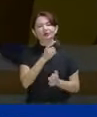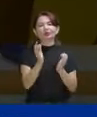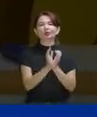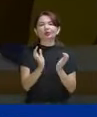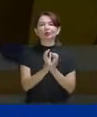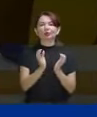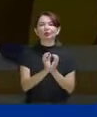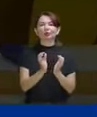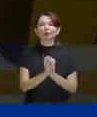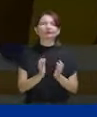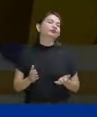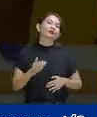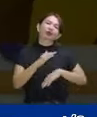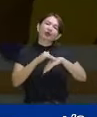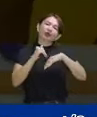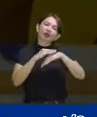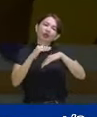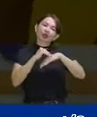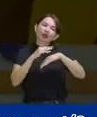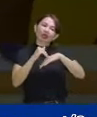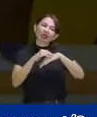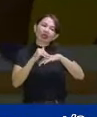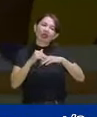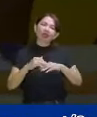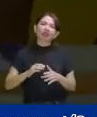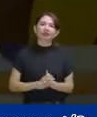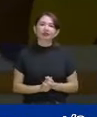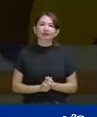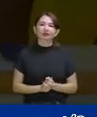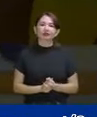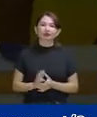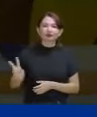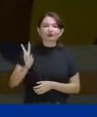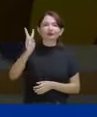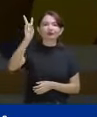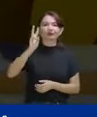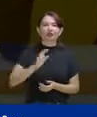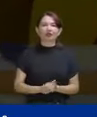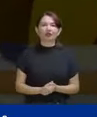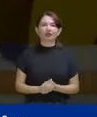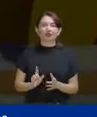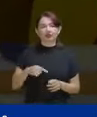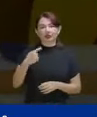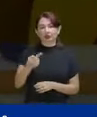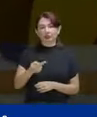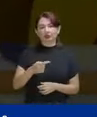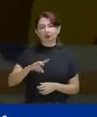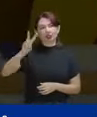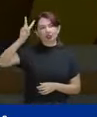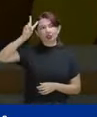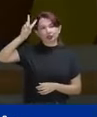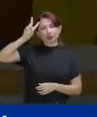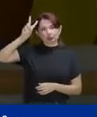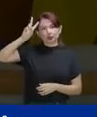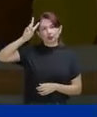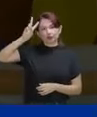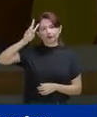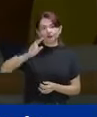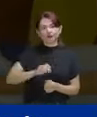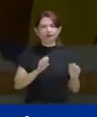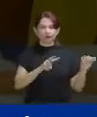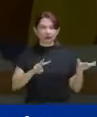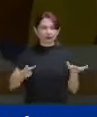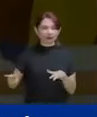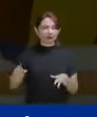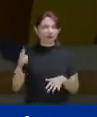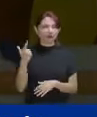equipe, e é com muito carinho que registro essa vitória do Anderson. Dizer que a nossa próxima sessão vai ser na segunda-feira que vem, tá? Essa semana